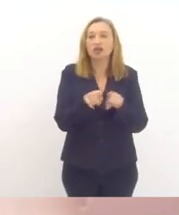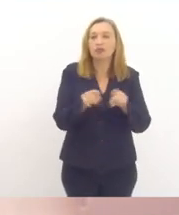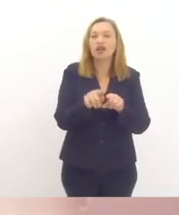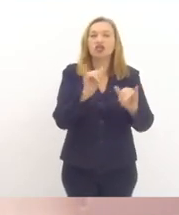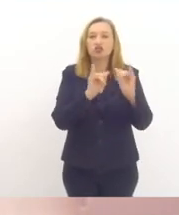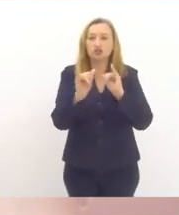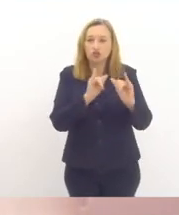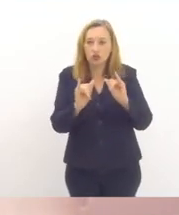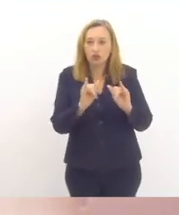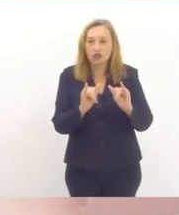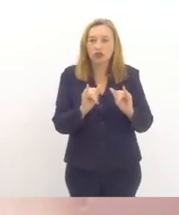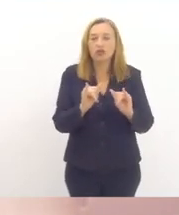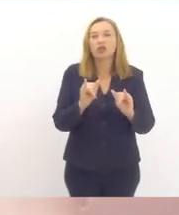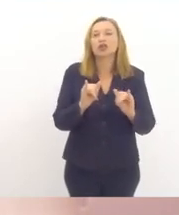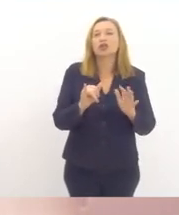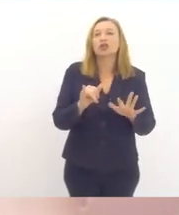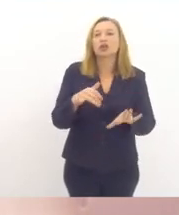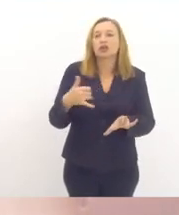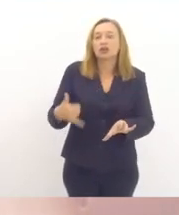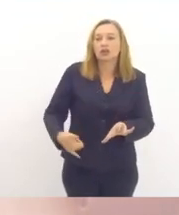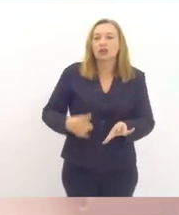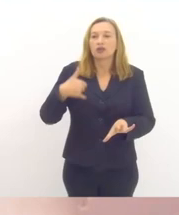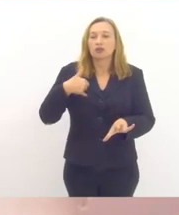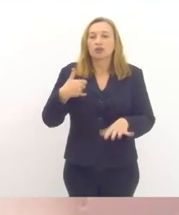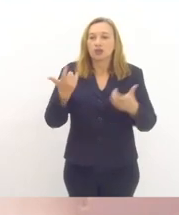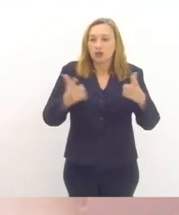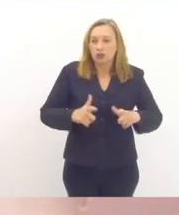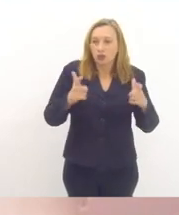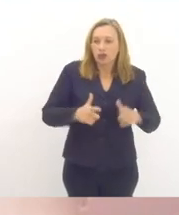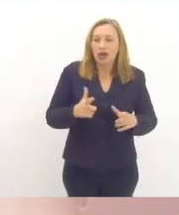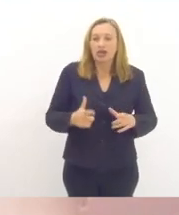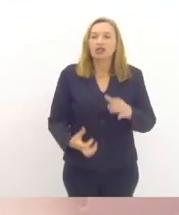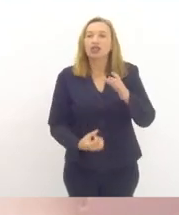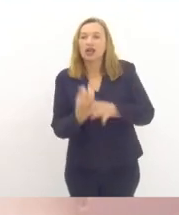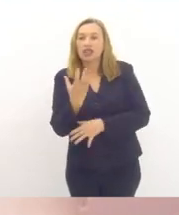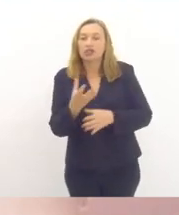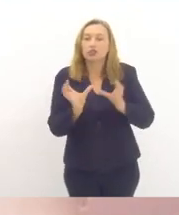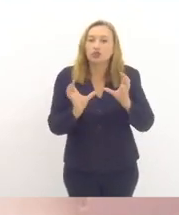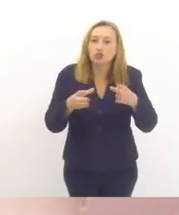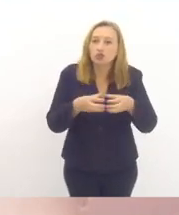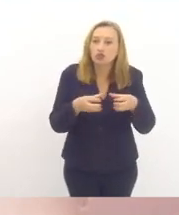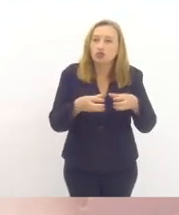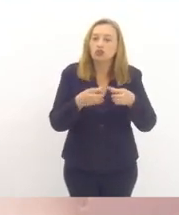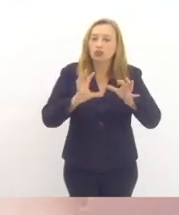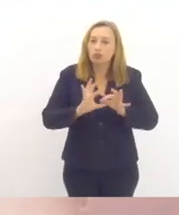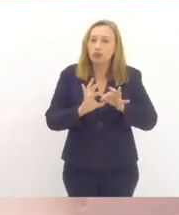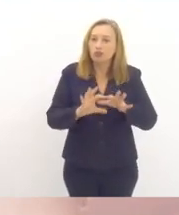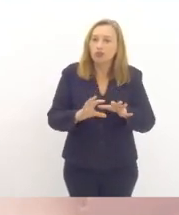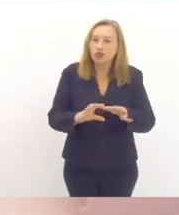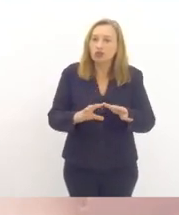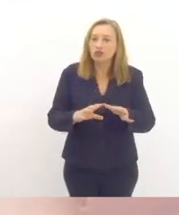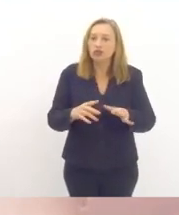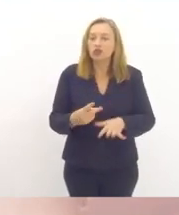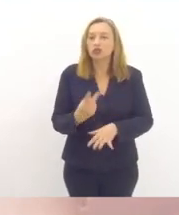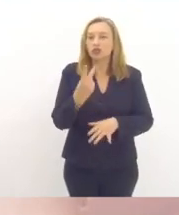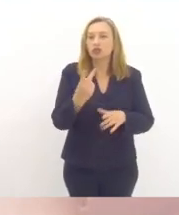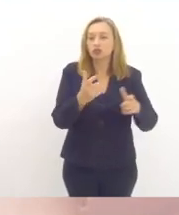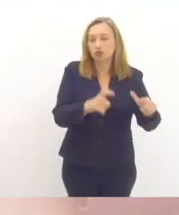do qual eu tenho muito orgulho, né? De um lugar de construção coletiva que me permitiu participar em duas